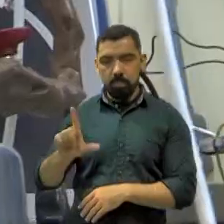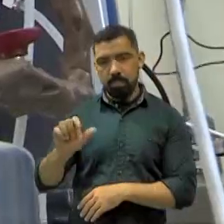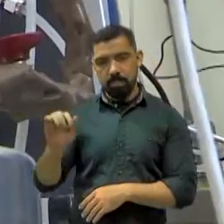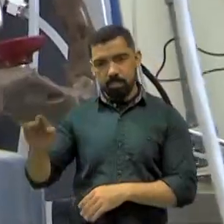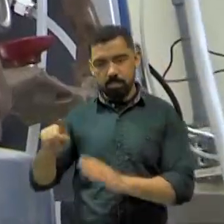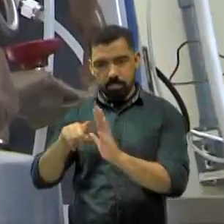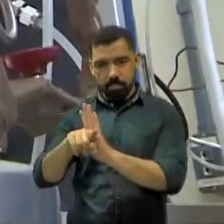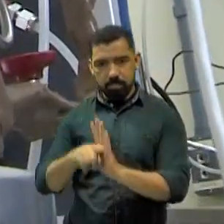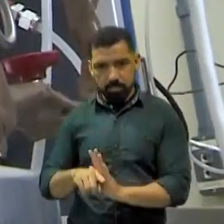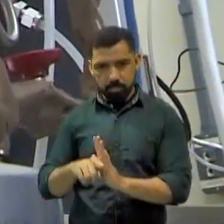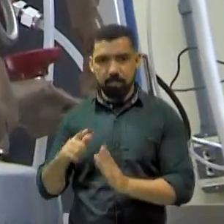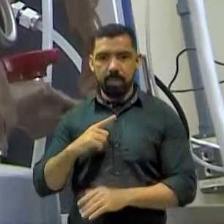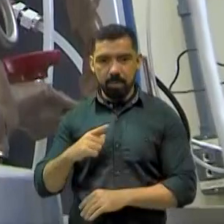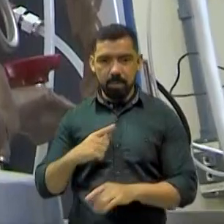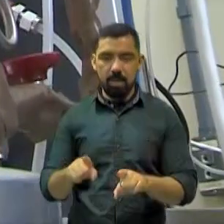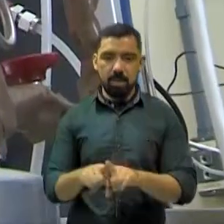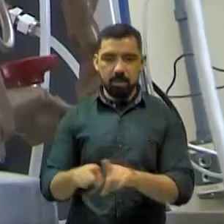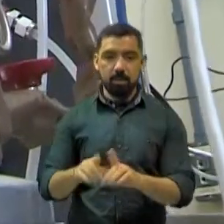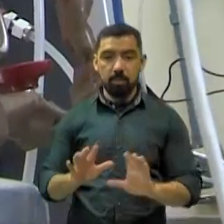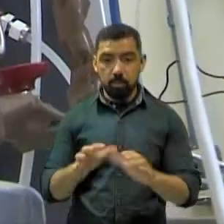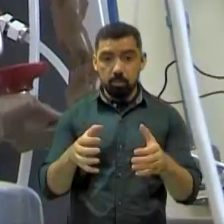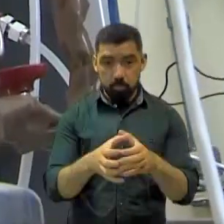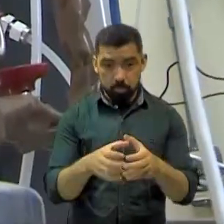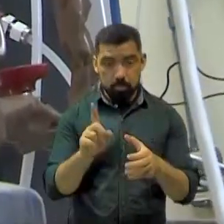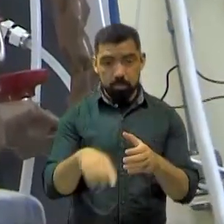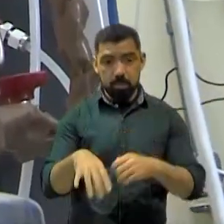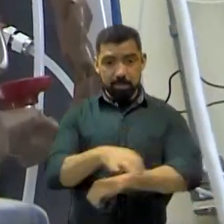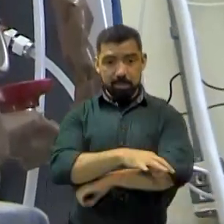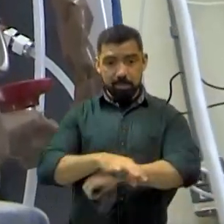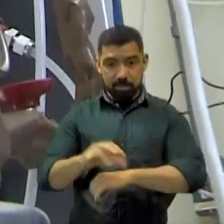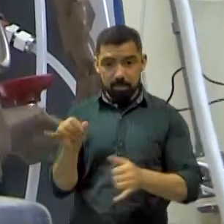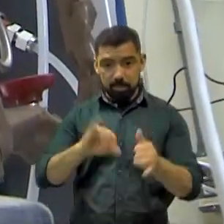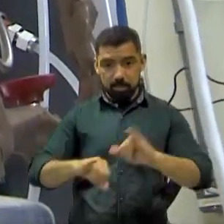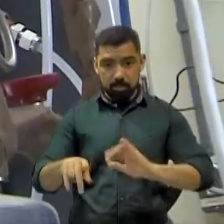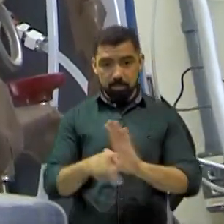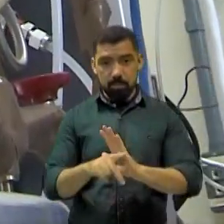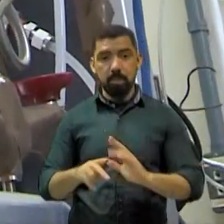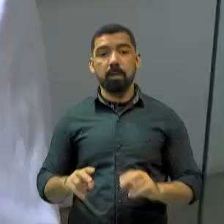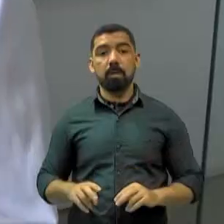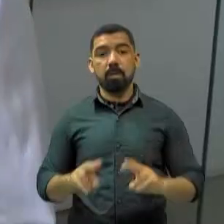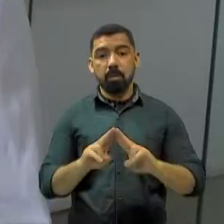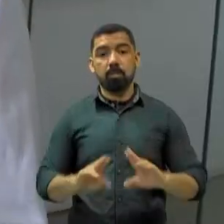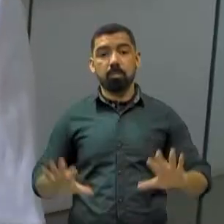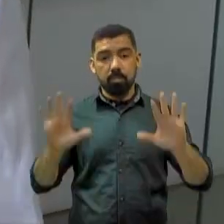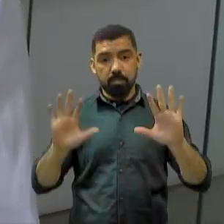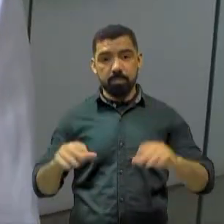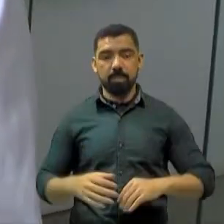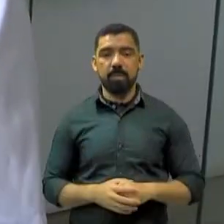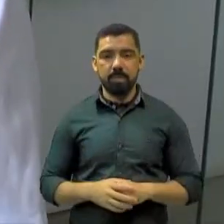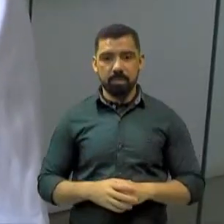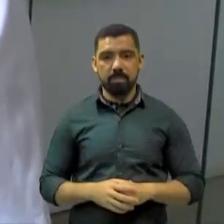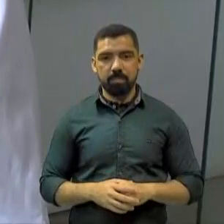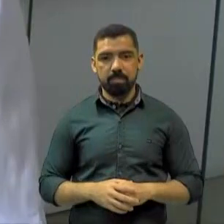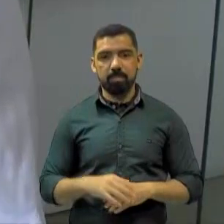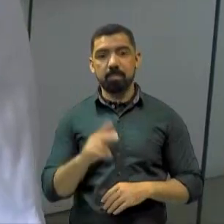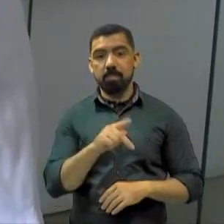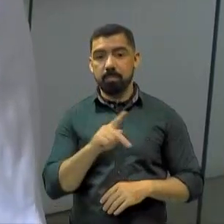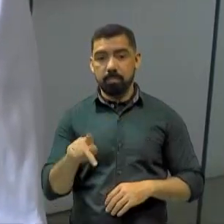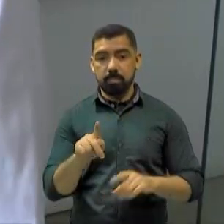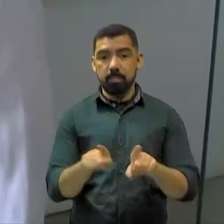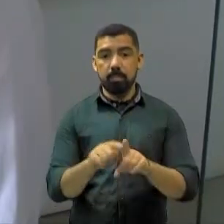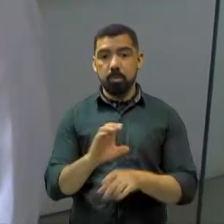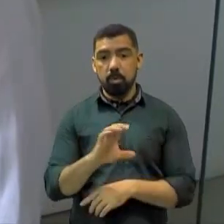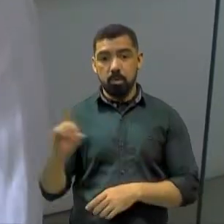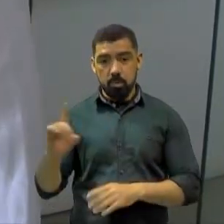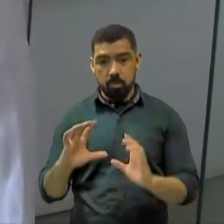por Adsorção do Departamento de Engenharia Química da Universidade Federal do Ceará. A professora e coordenadora do grupo de